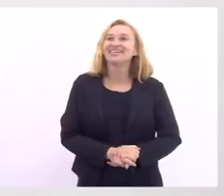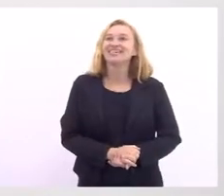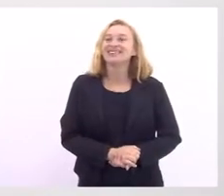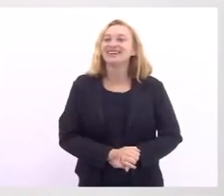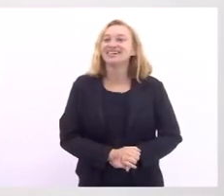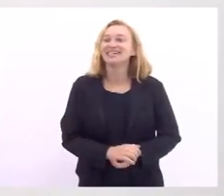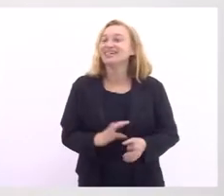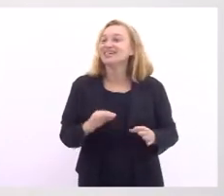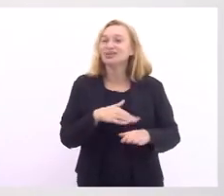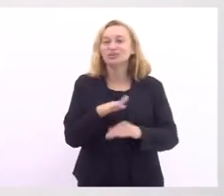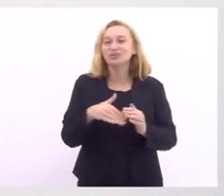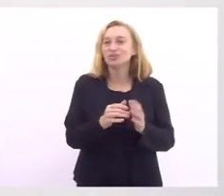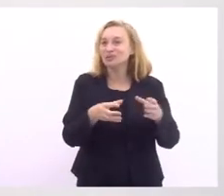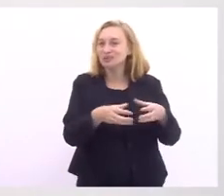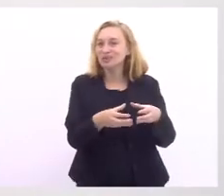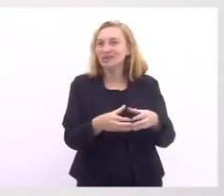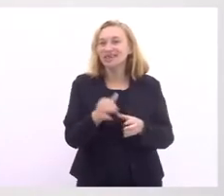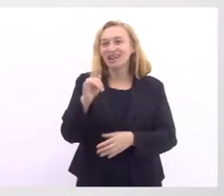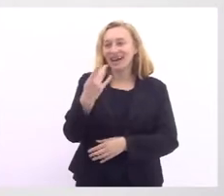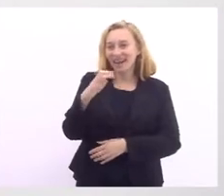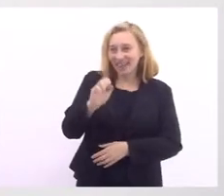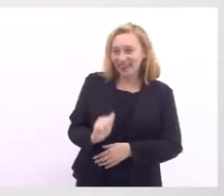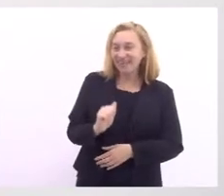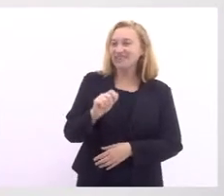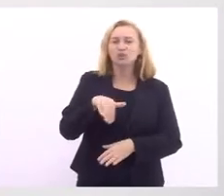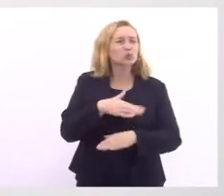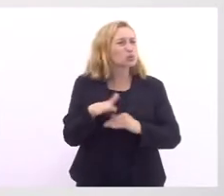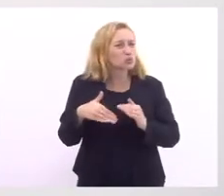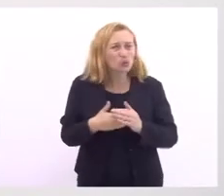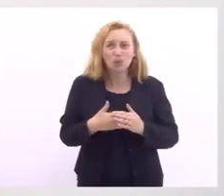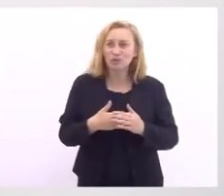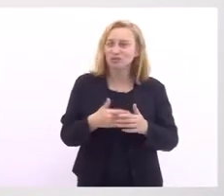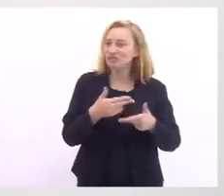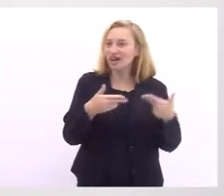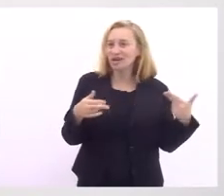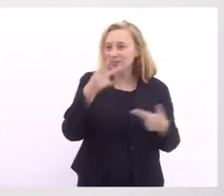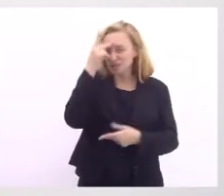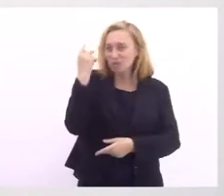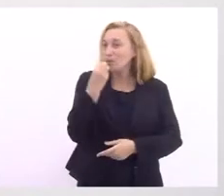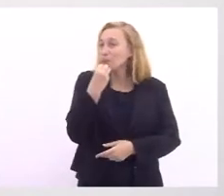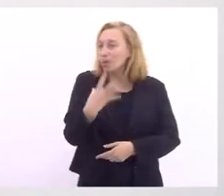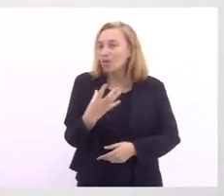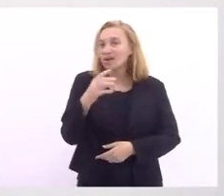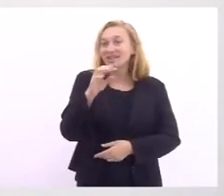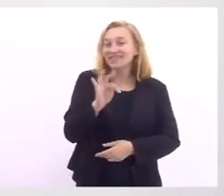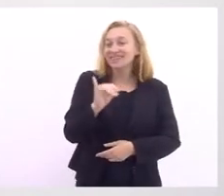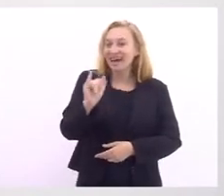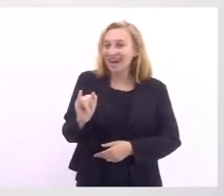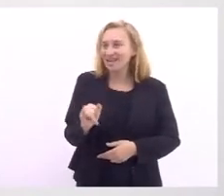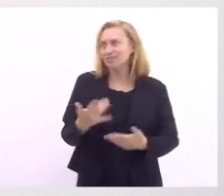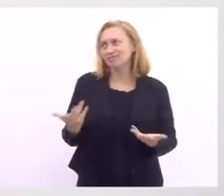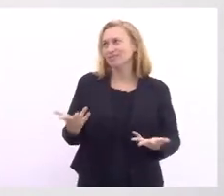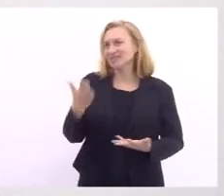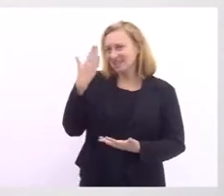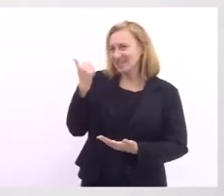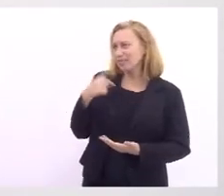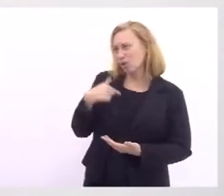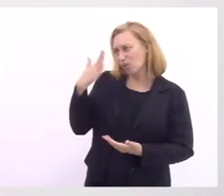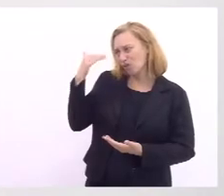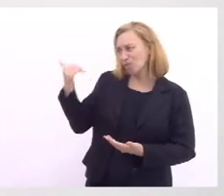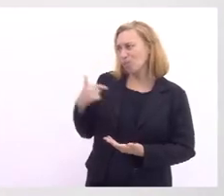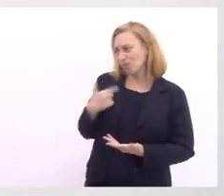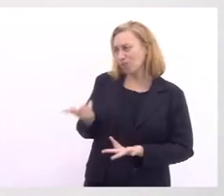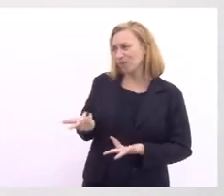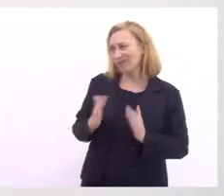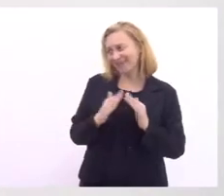EA toda equipe Lennon Jennifer em todo um monte de gente boa Thai sessão de 100 sabe que eu sou fã da